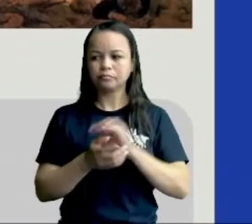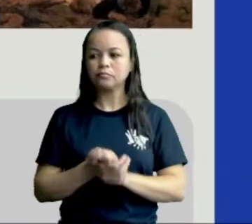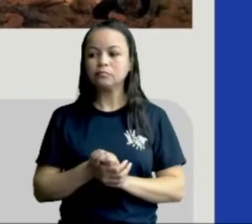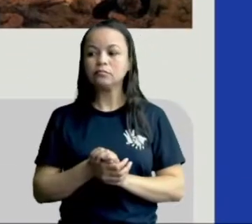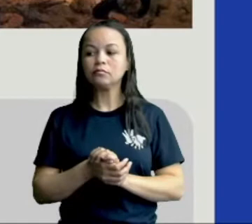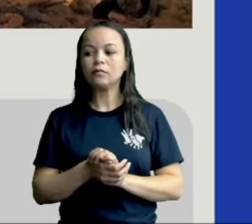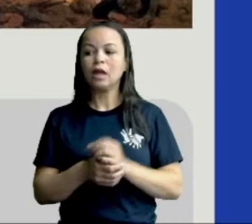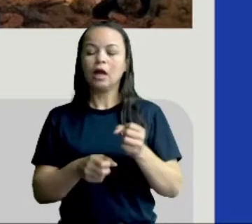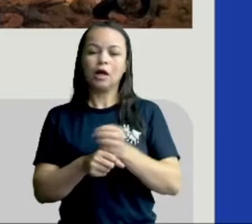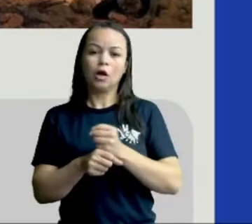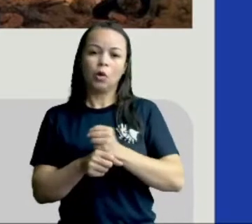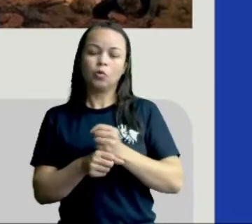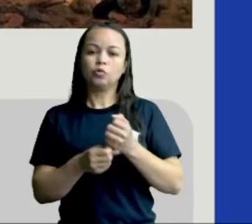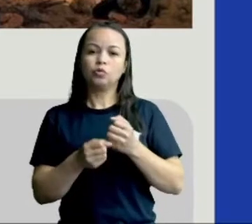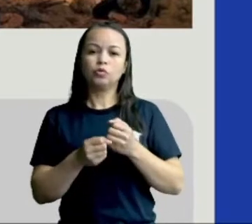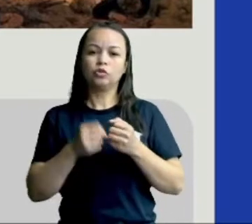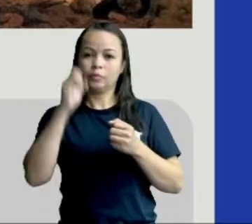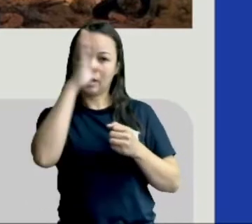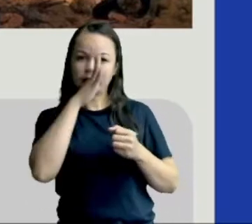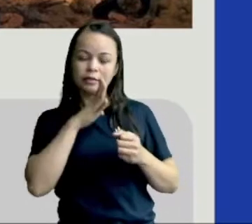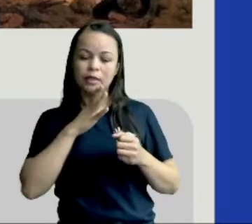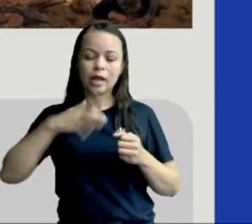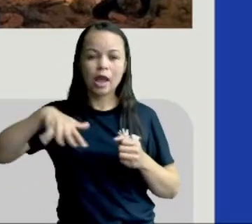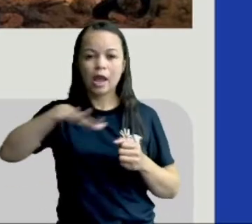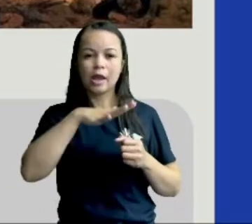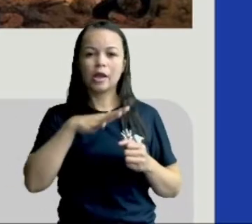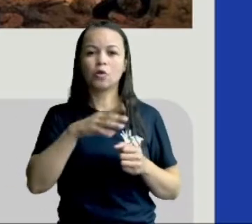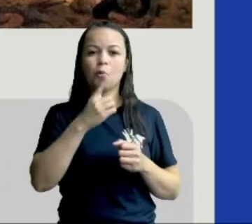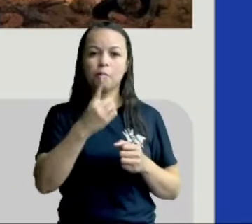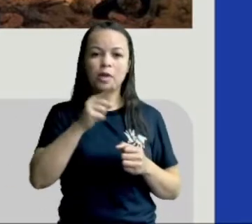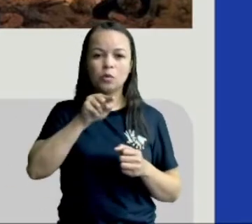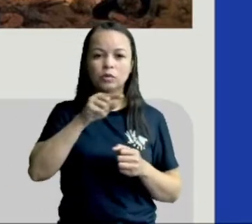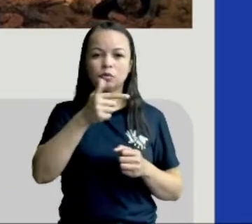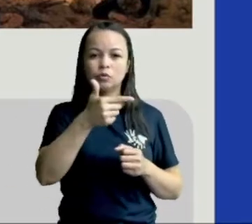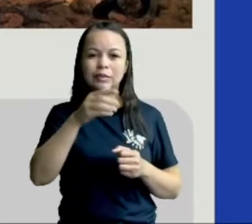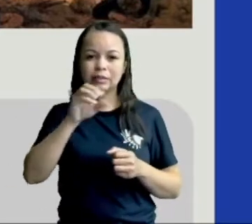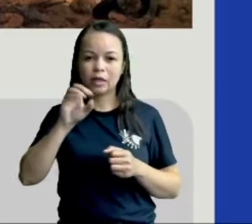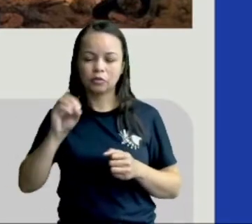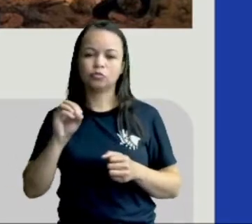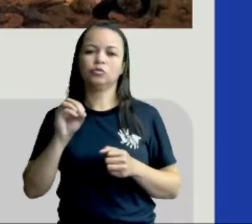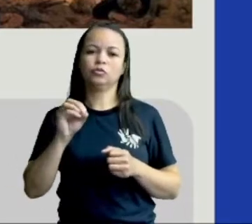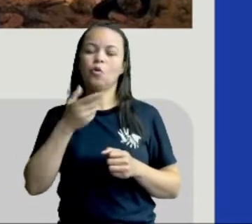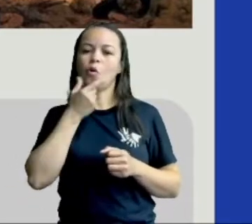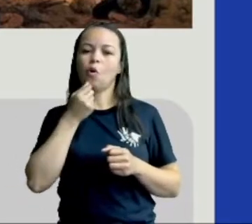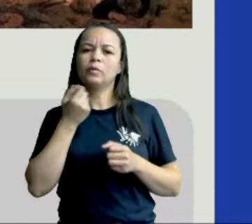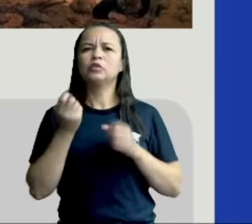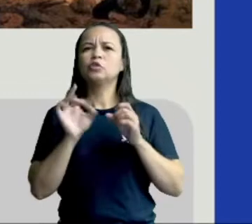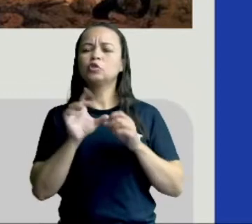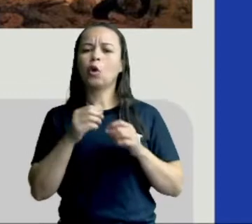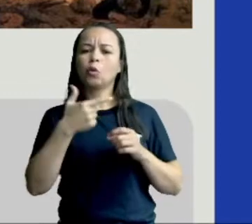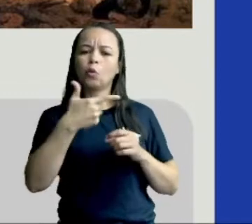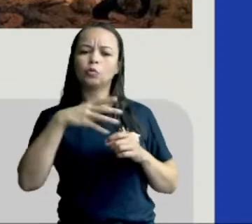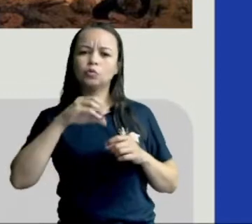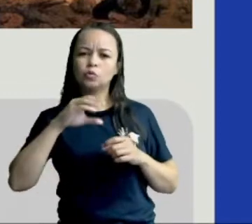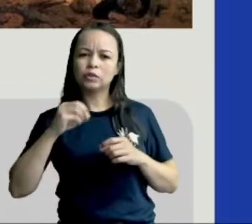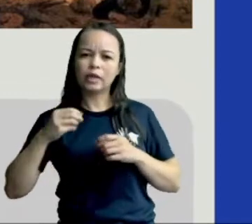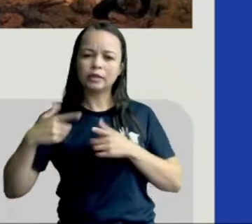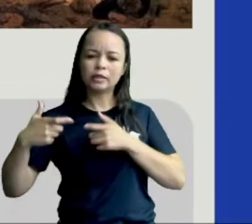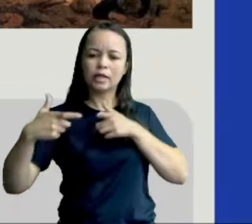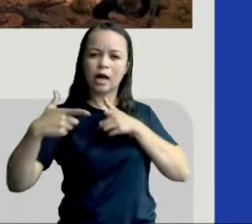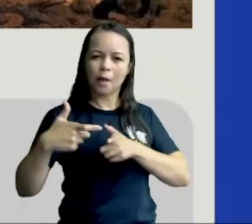de 1.200 homens, né, com apenas 200 armas de fogo, pernambucanos valentes